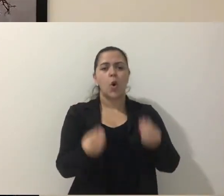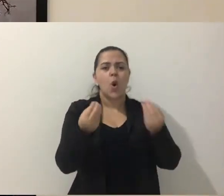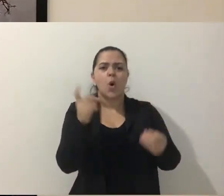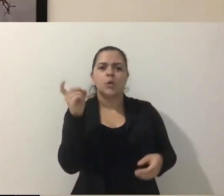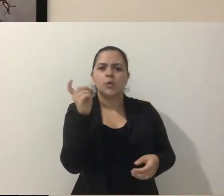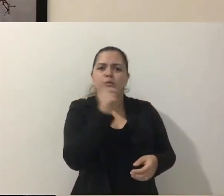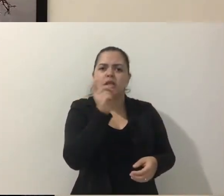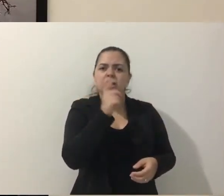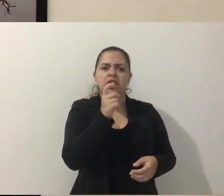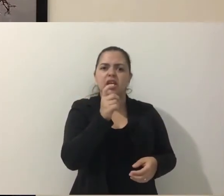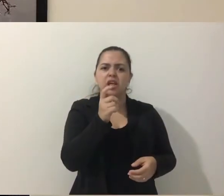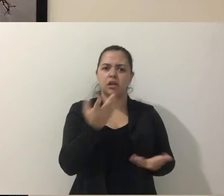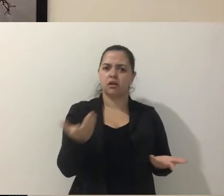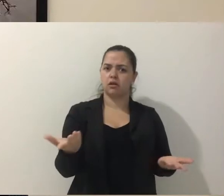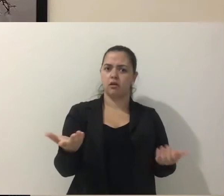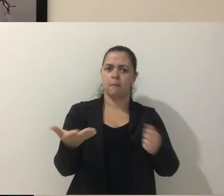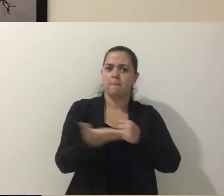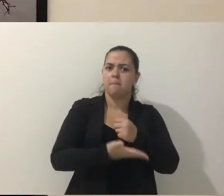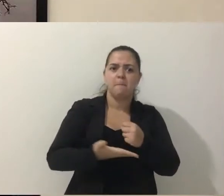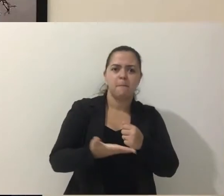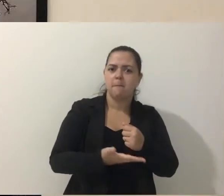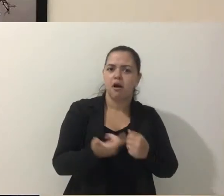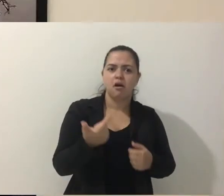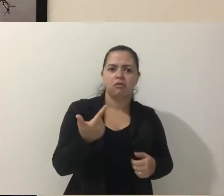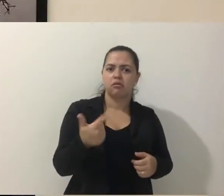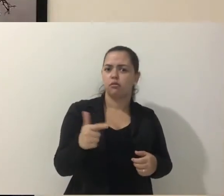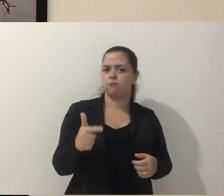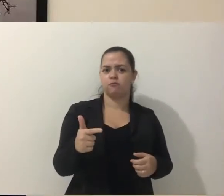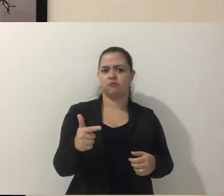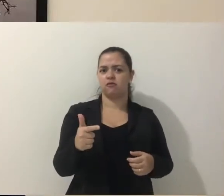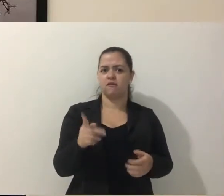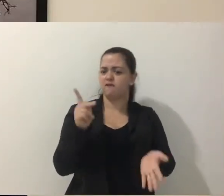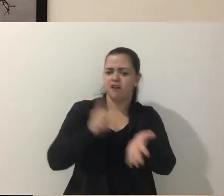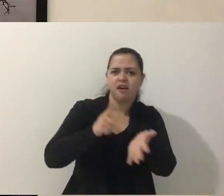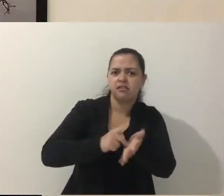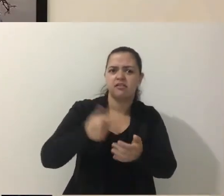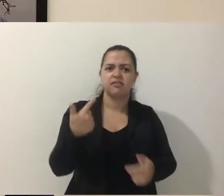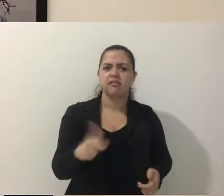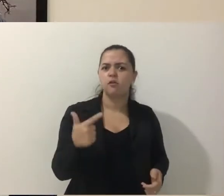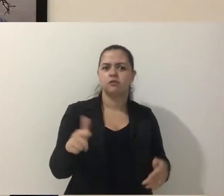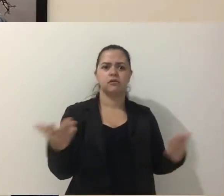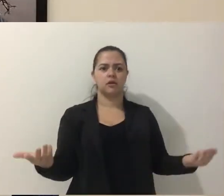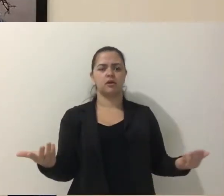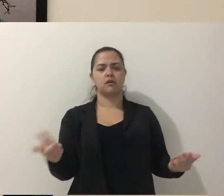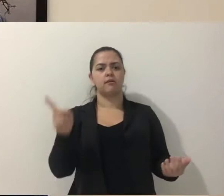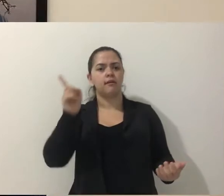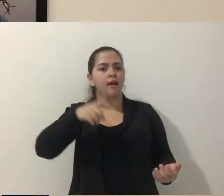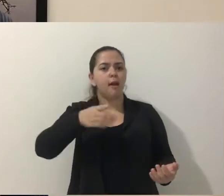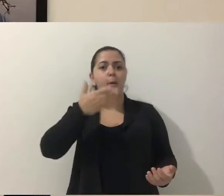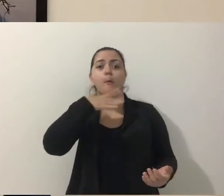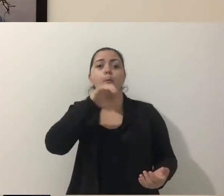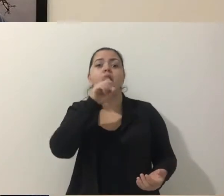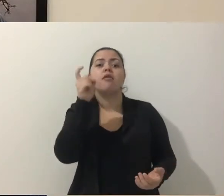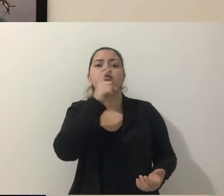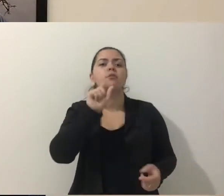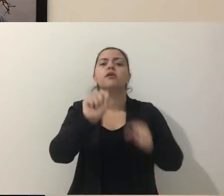tem fundamento, se o meu sim não significa sim, isso é mentira. E tem fundamento no pai da mentira, que é o diabo. João 8,44